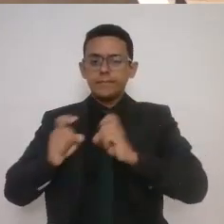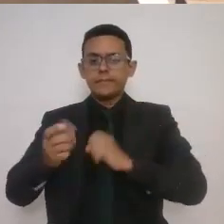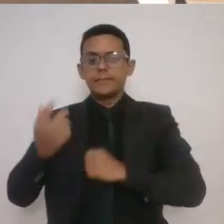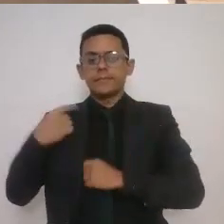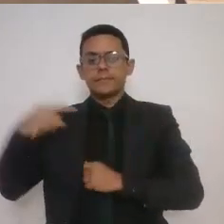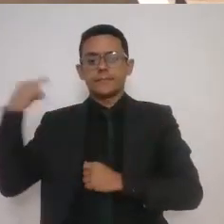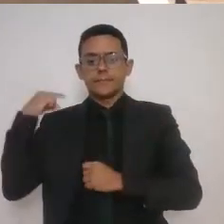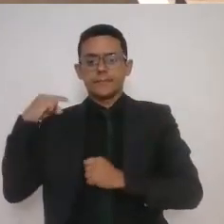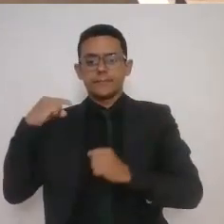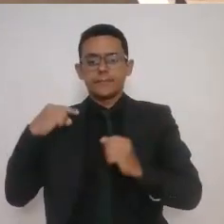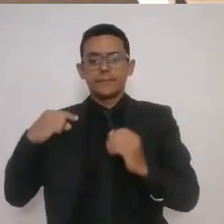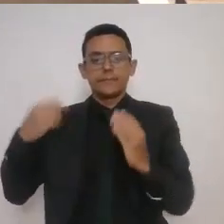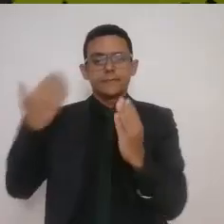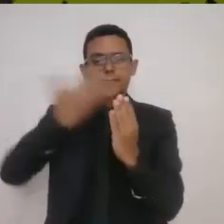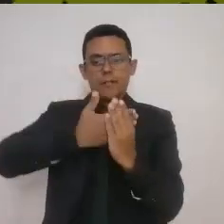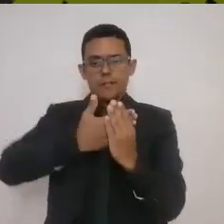emenda?